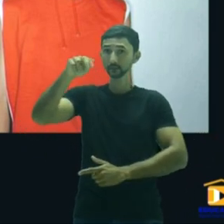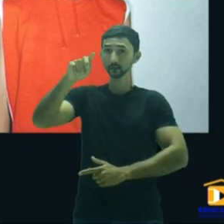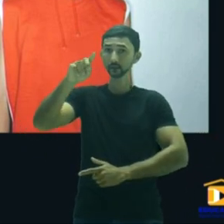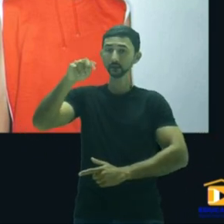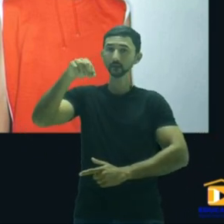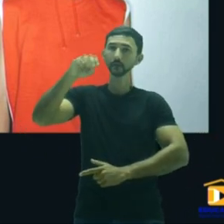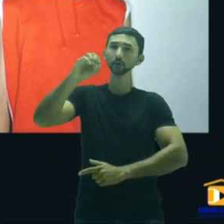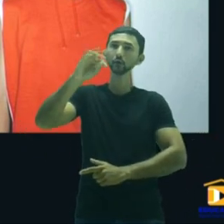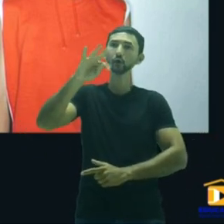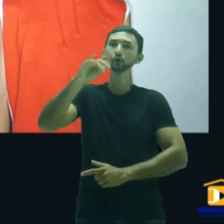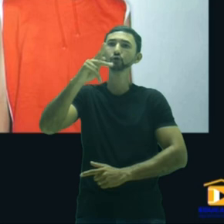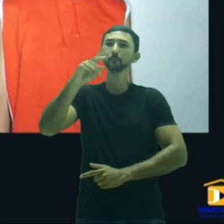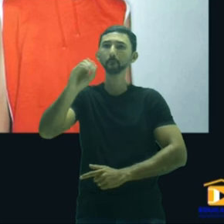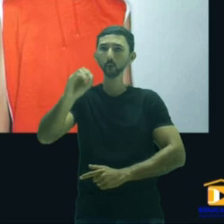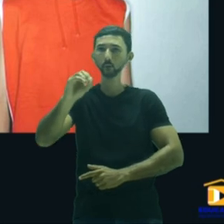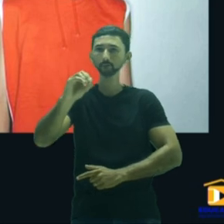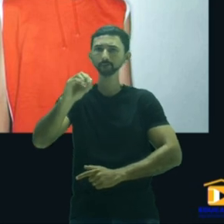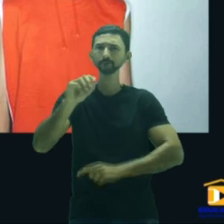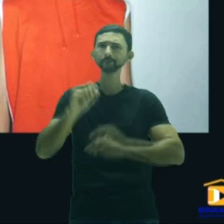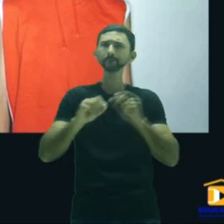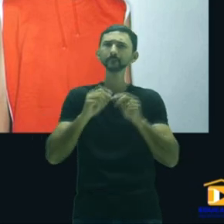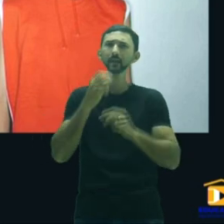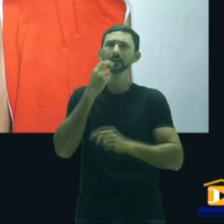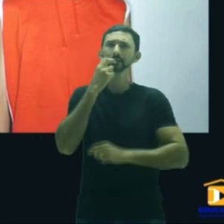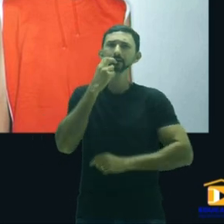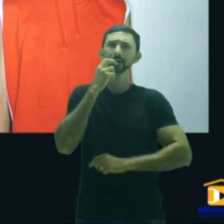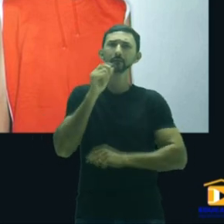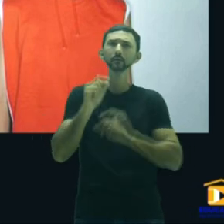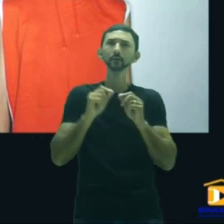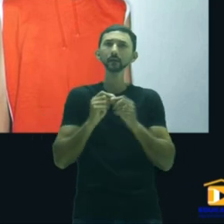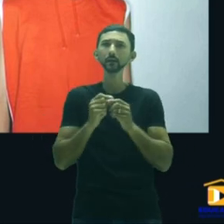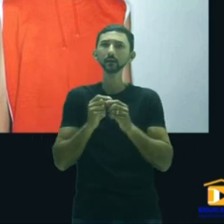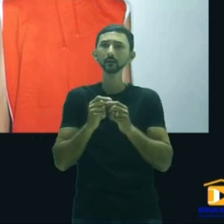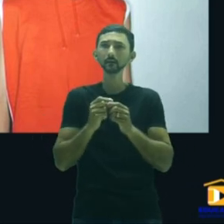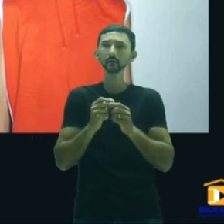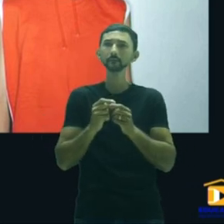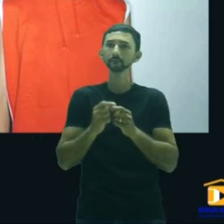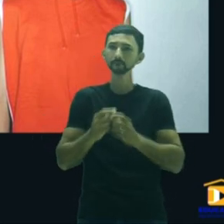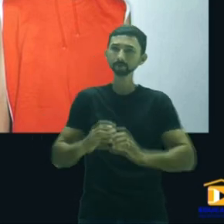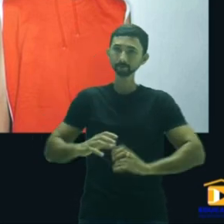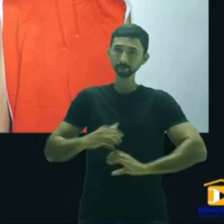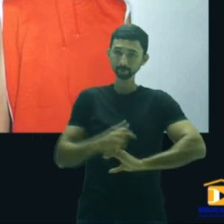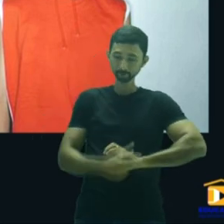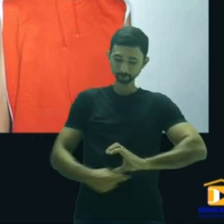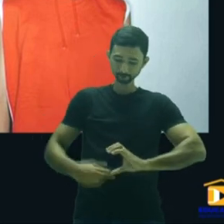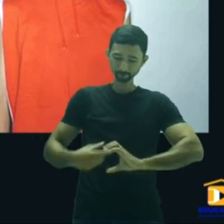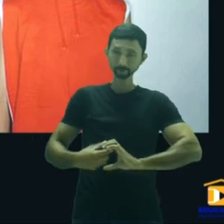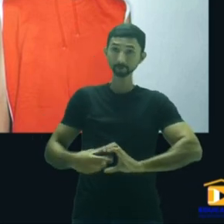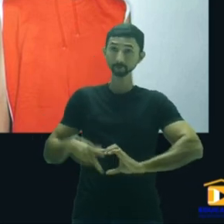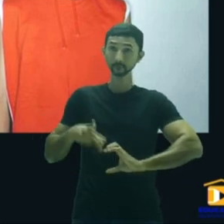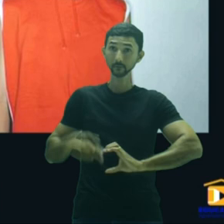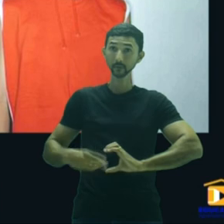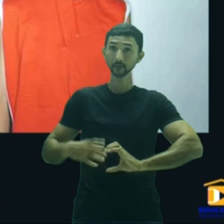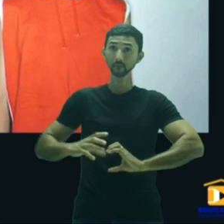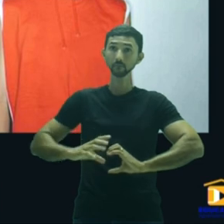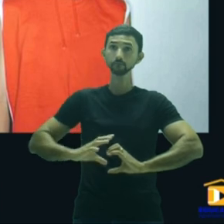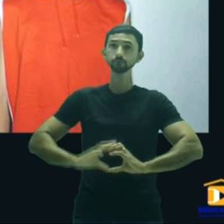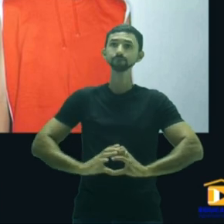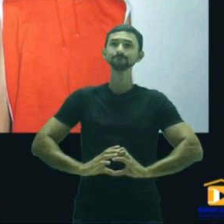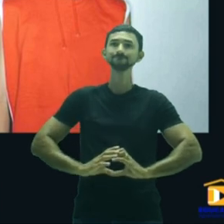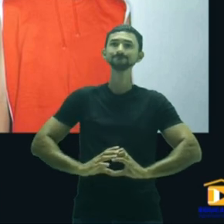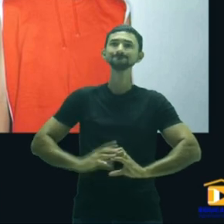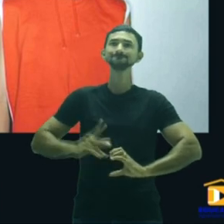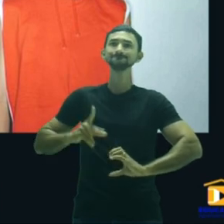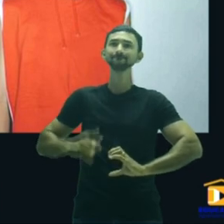não lembra o que são gêmeos univitelinos, são aqueles gêmeos que são originados, são oriundos de um mesmo espermatozoide e